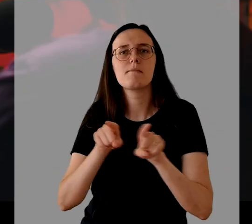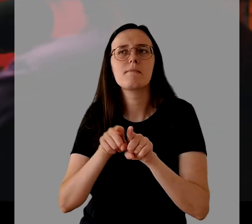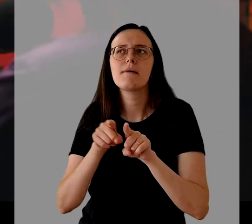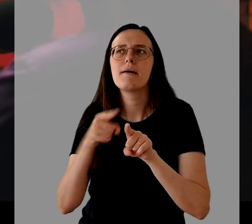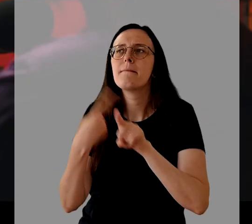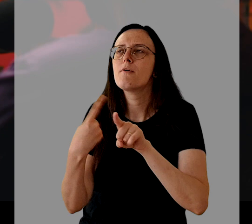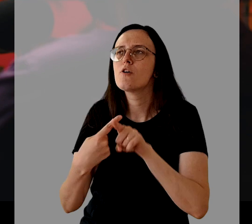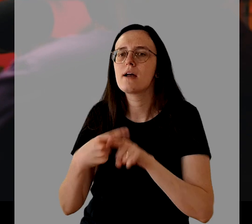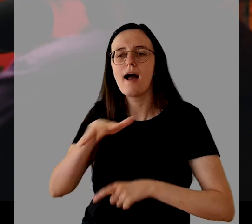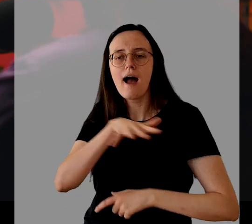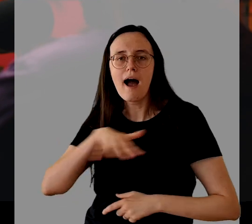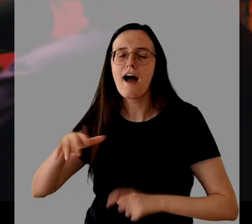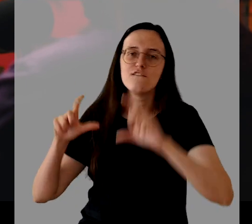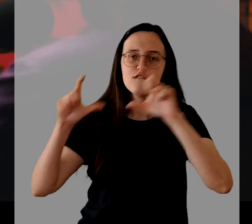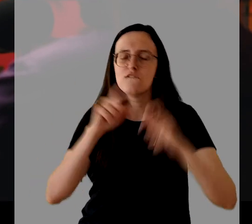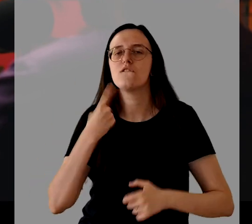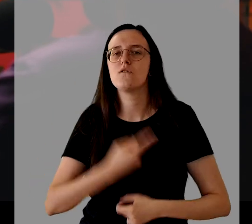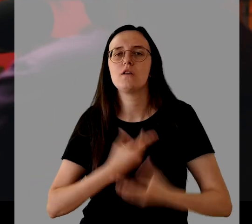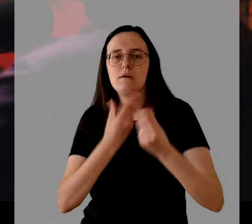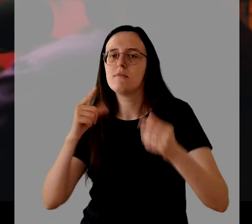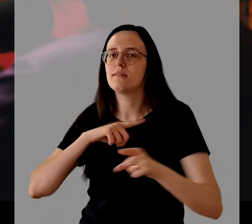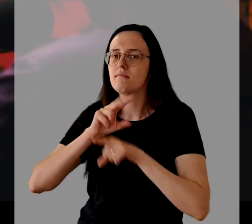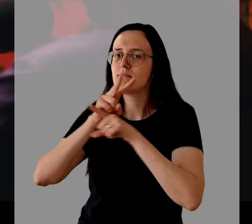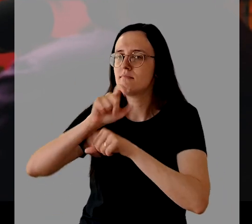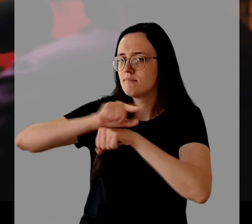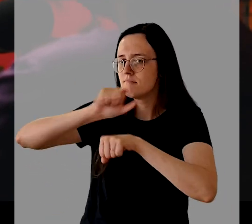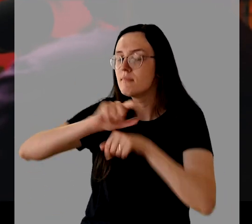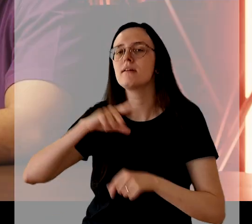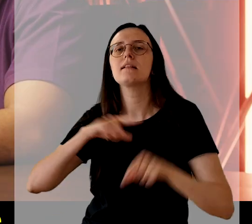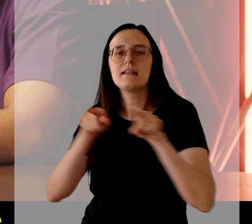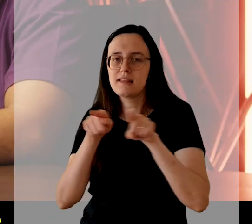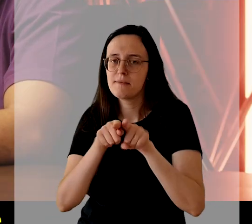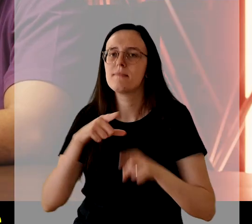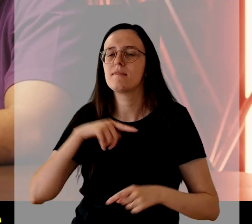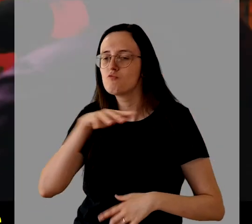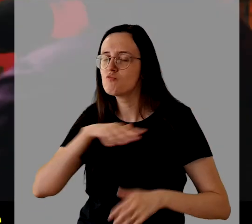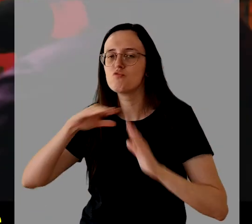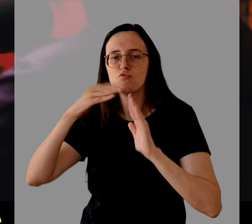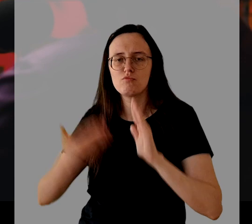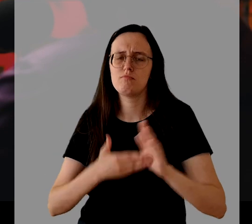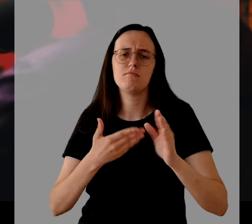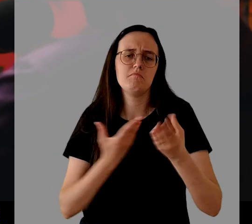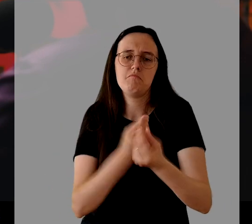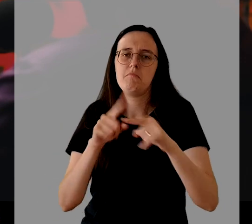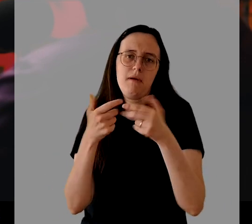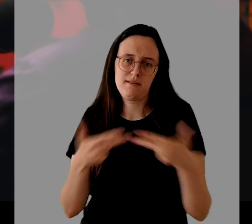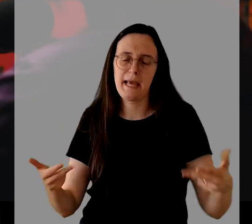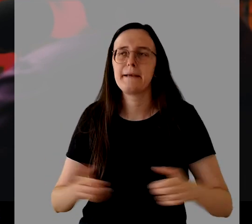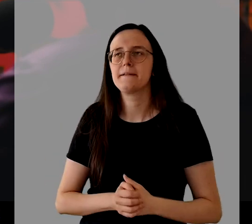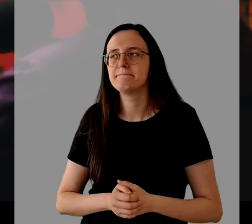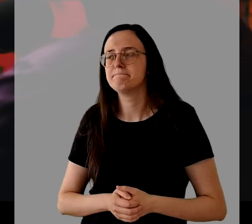né? Porque normalmente na parte de fotografia, a gente tem várias locadoras que disponibilizam pra gente, assim, uma série enorme